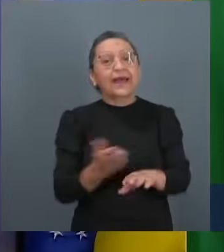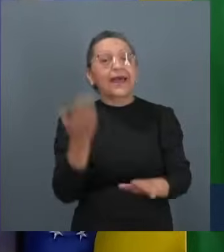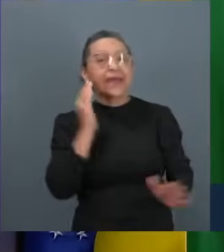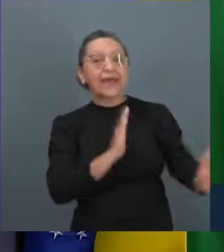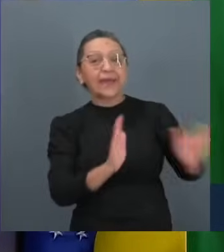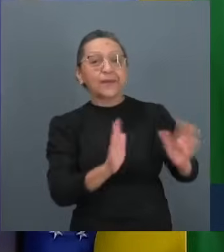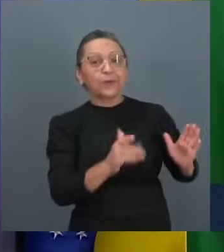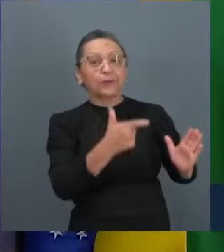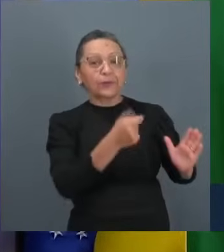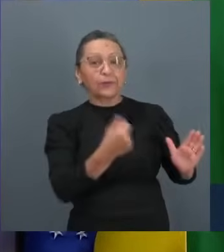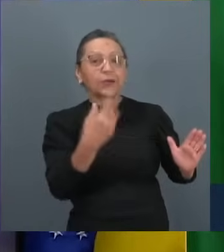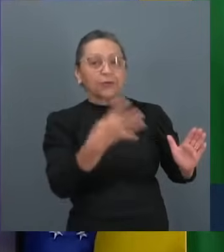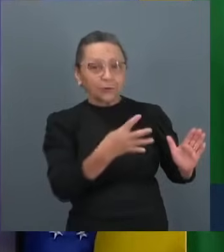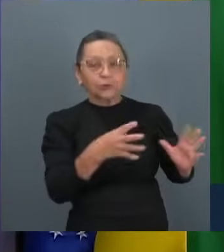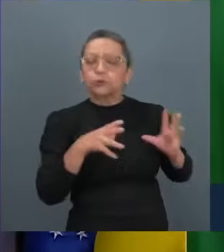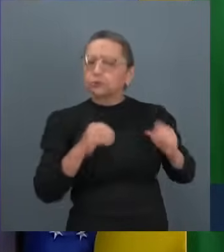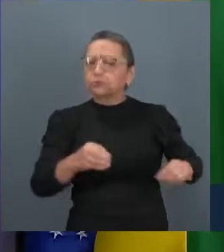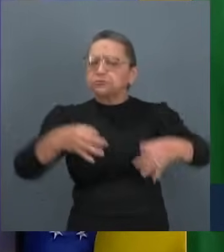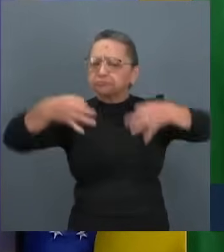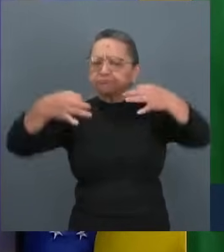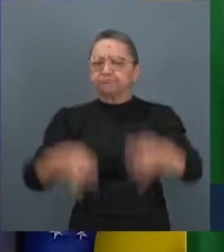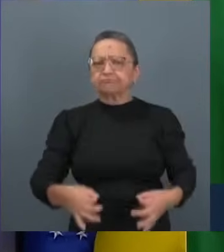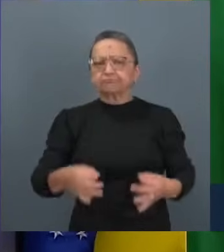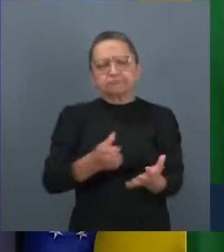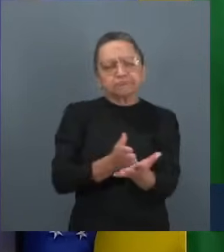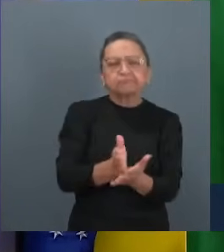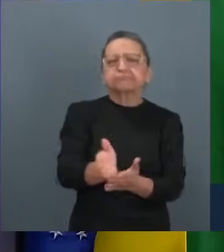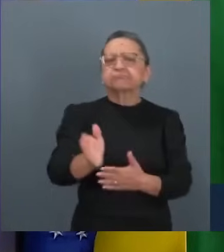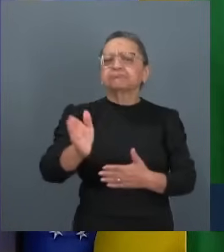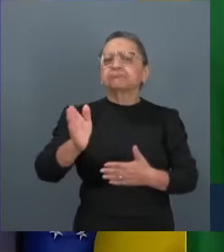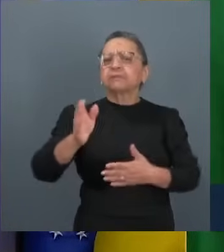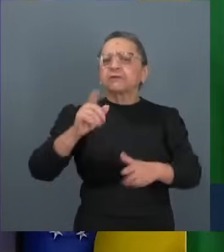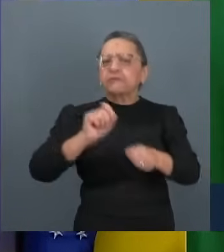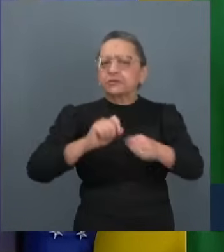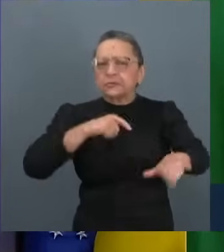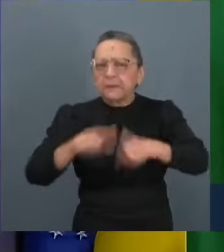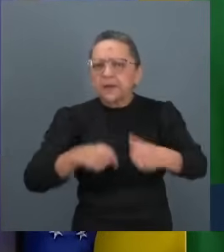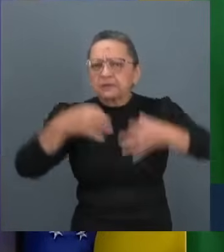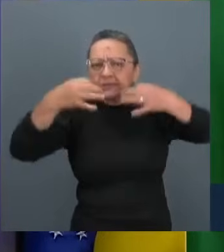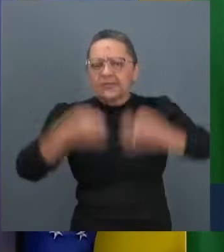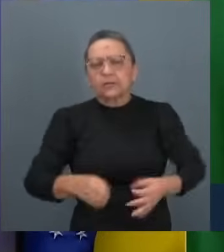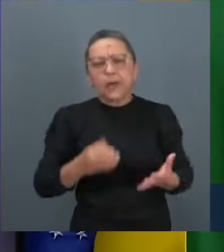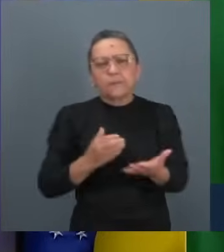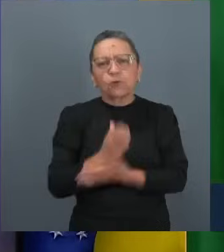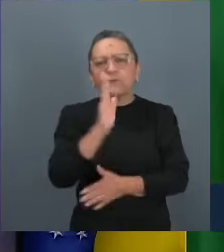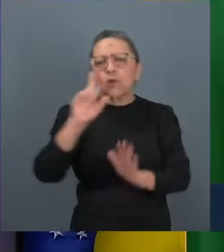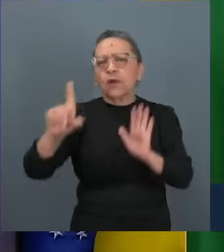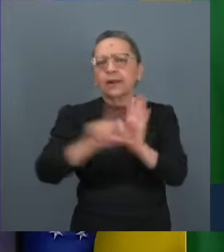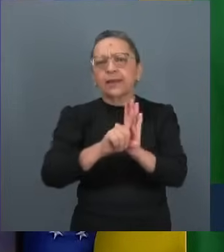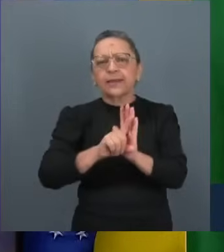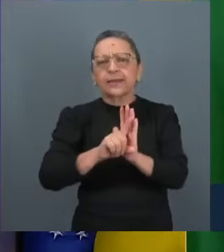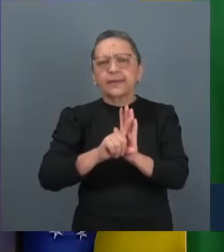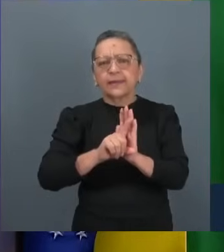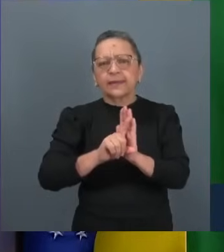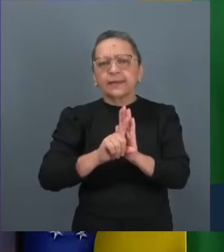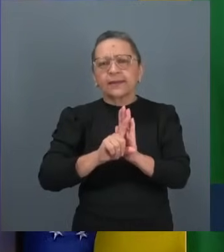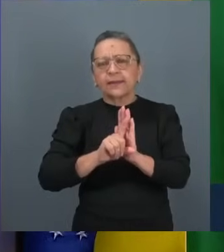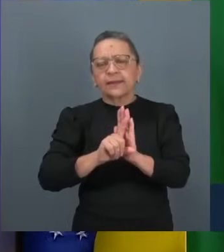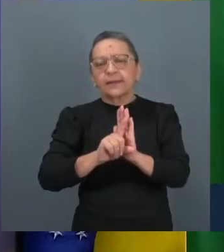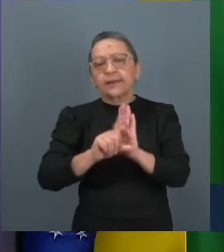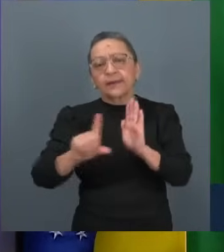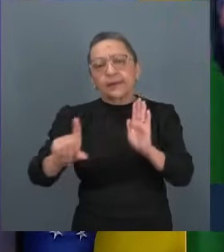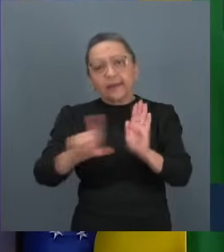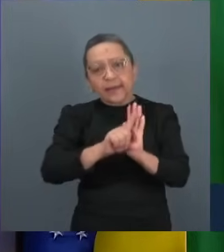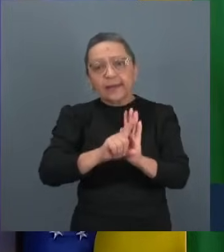seu papel, e fizeram, sabe o quê? Legislaram corretamente, aprovando a importante lei conhecida como Marco Civil